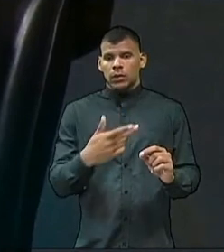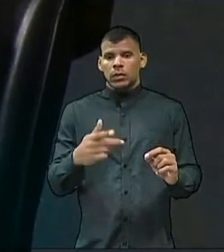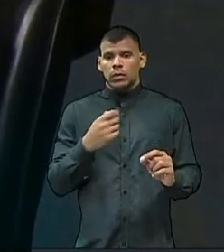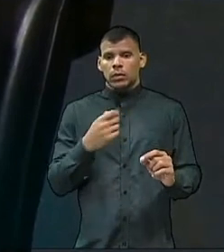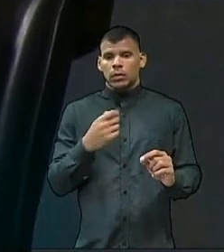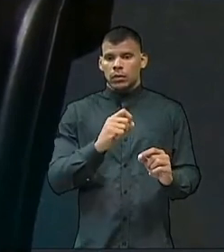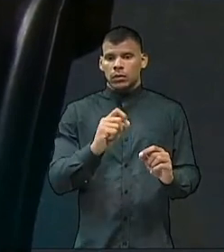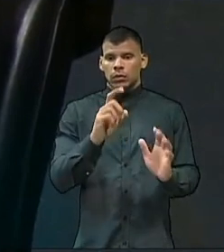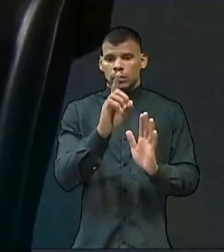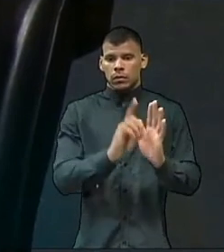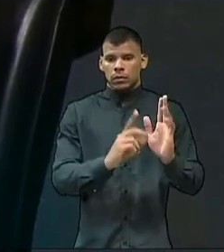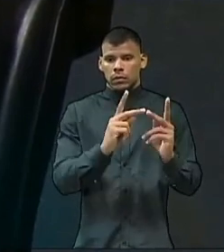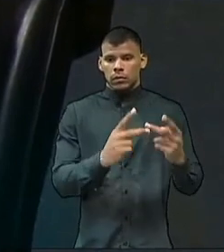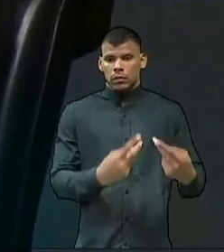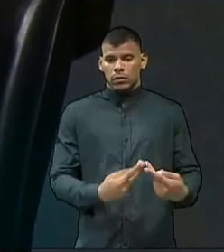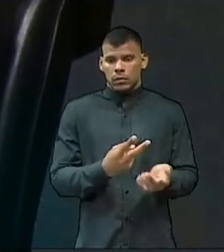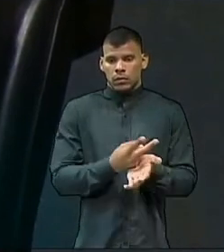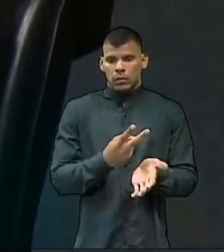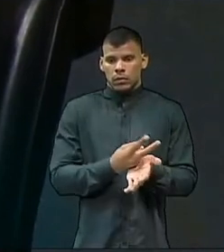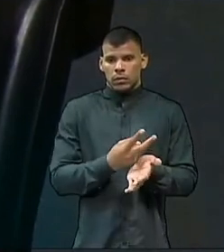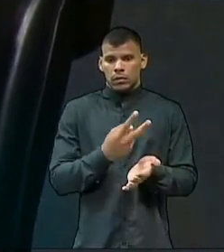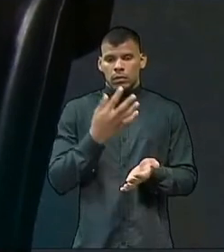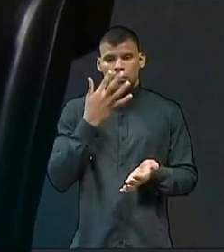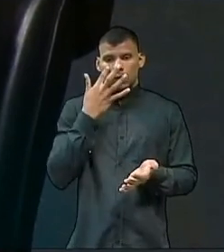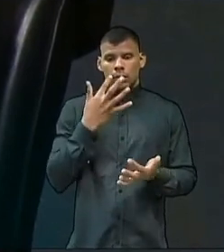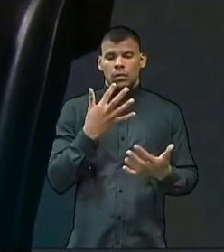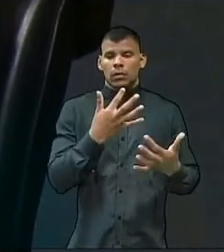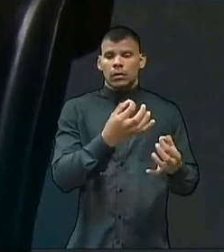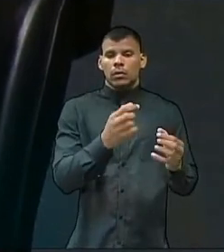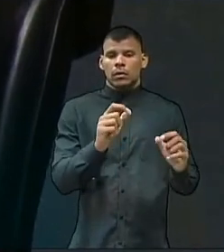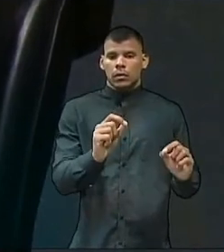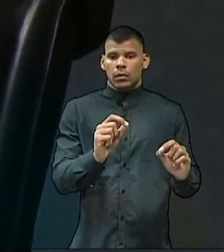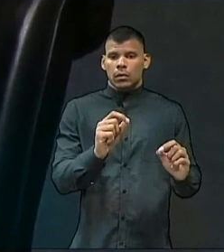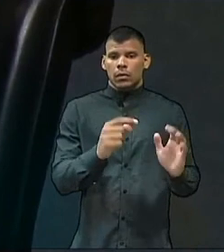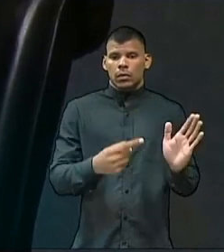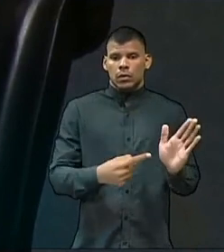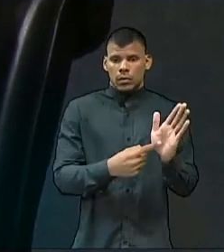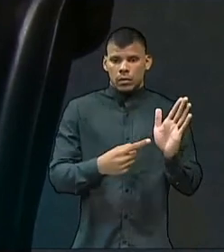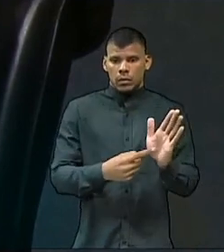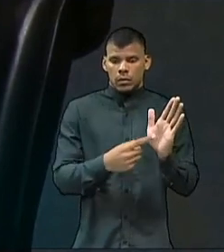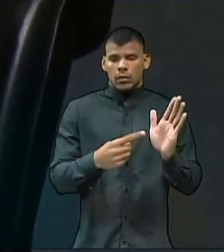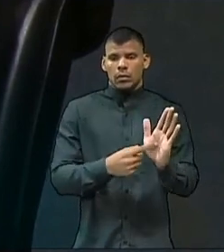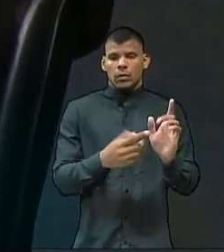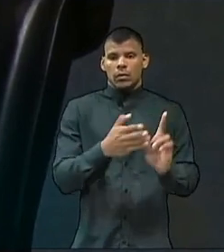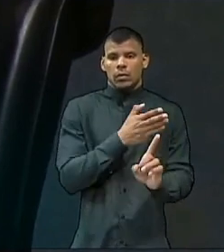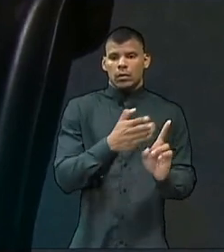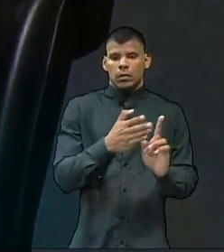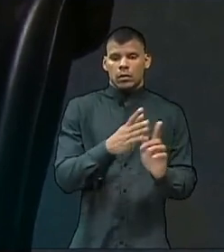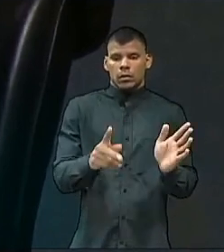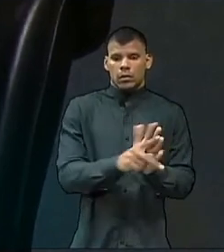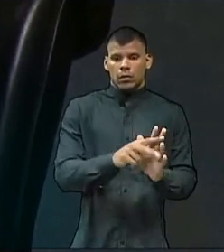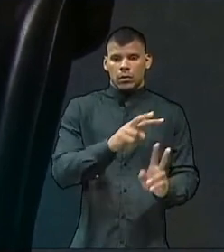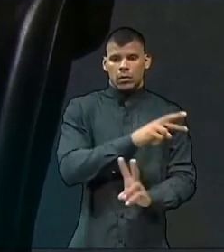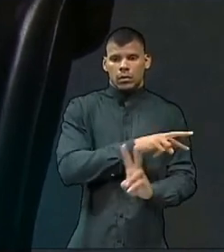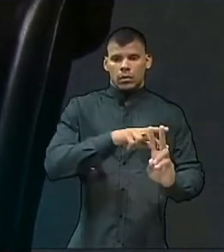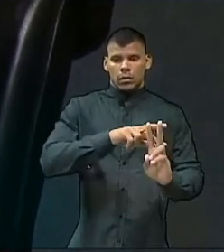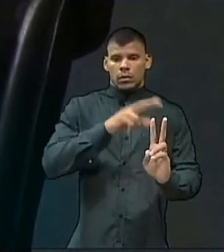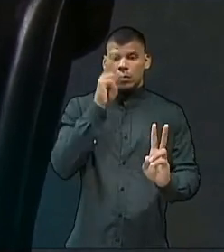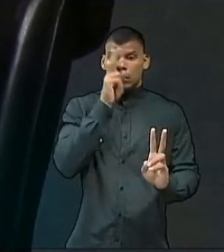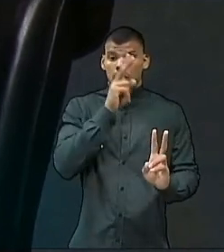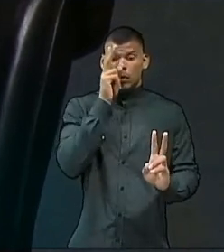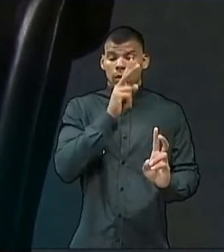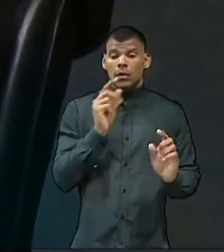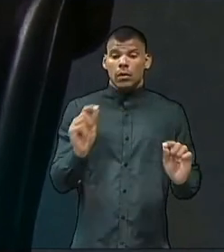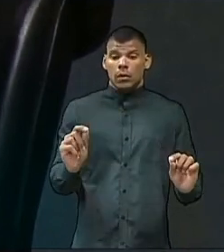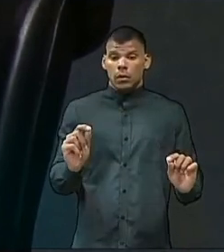defensores de direitos humanos, sempre estivemos atentos a essas questões das denúncias de tortura nos presídios. Inclusive, lembro que nós